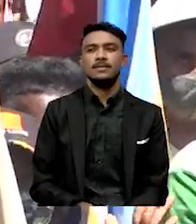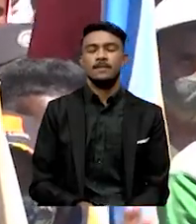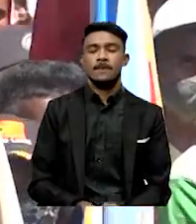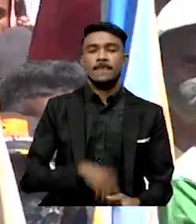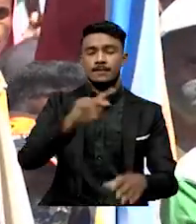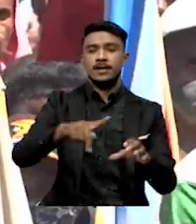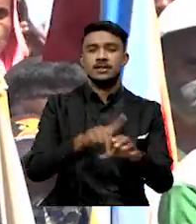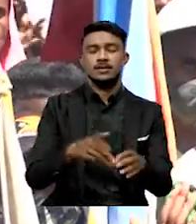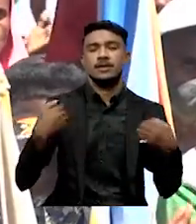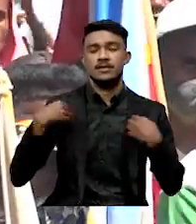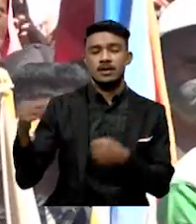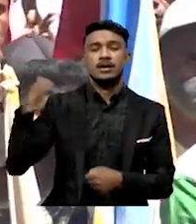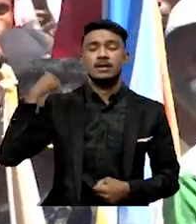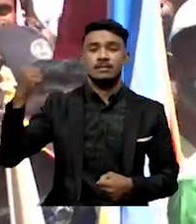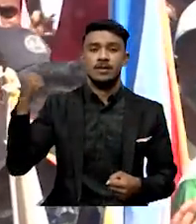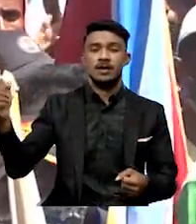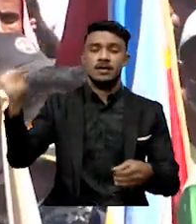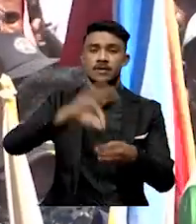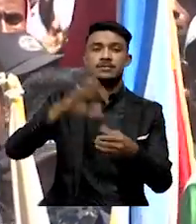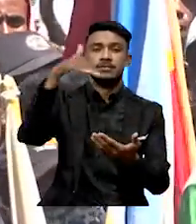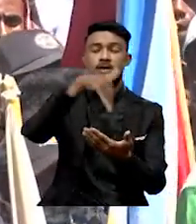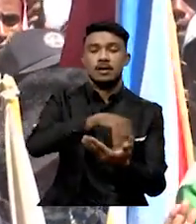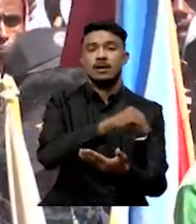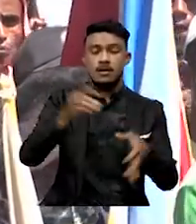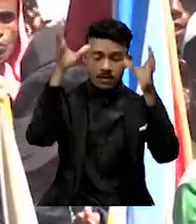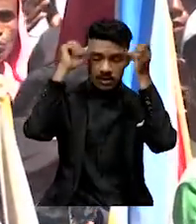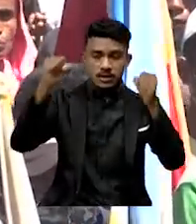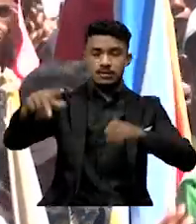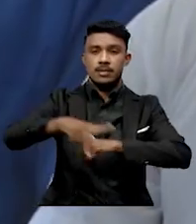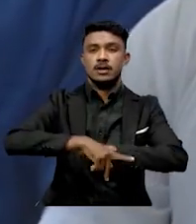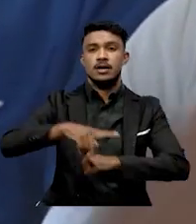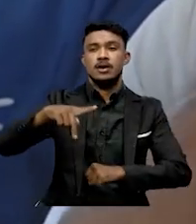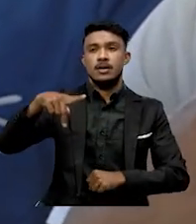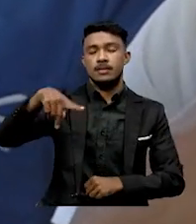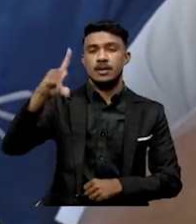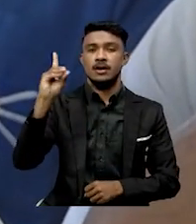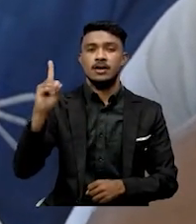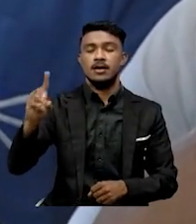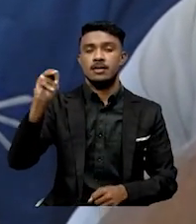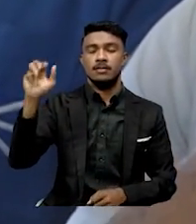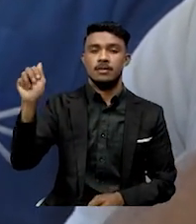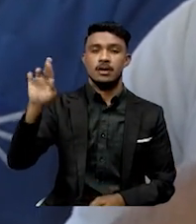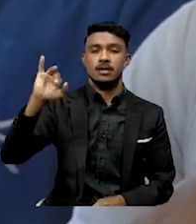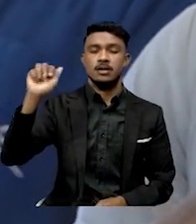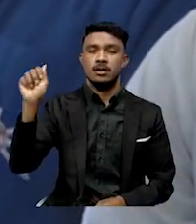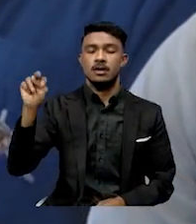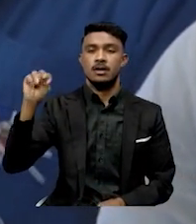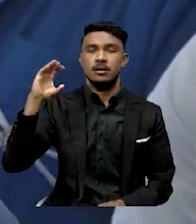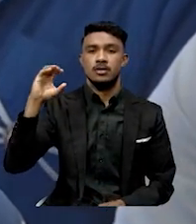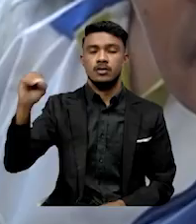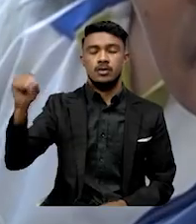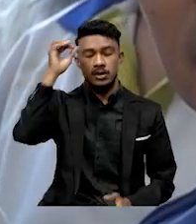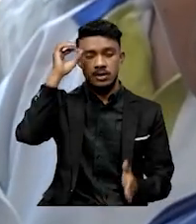Participa ia campanha ba segunda volta né, presidente Partido Democrática Mariano Assanami Sabino, secretário-geral